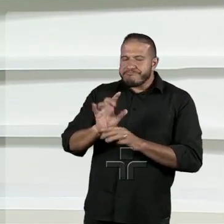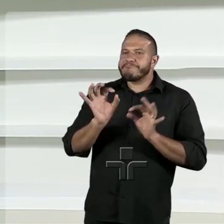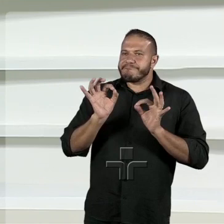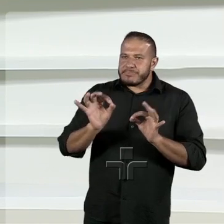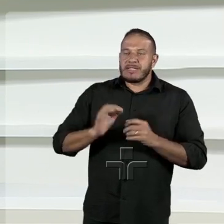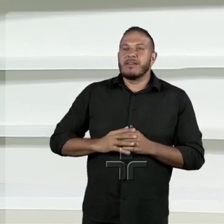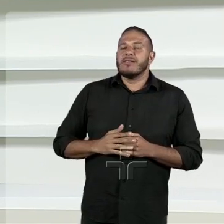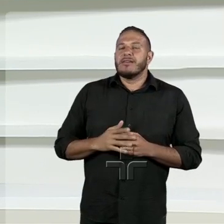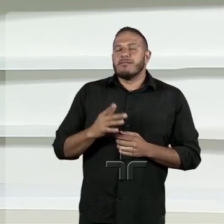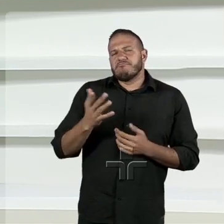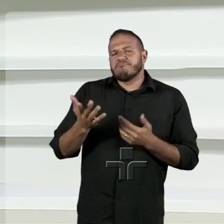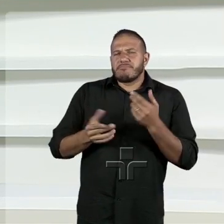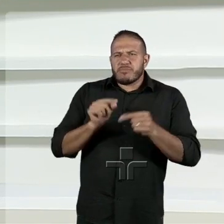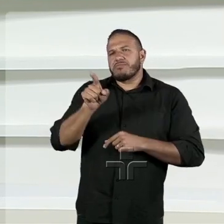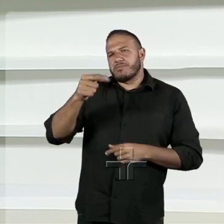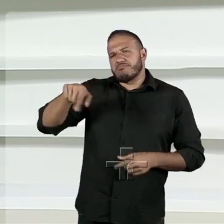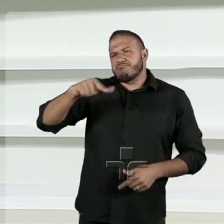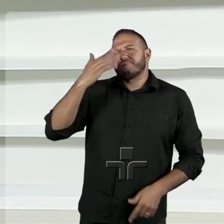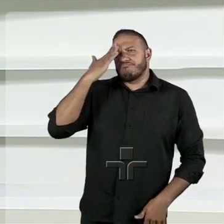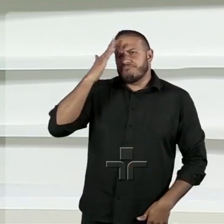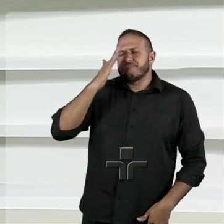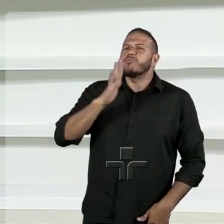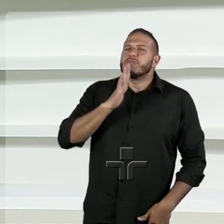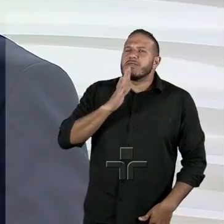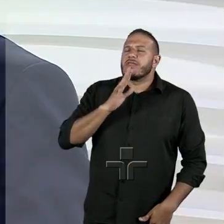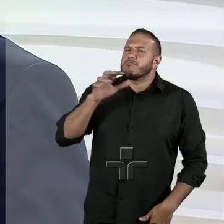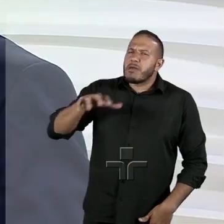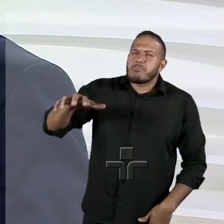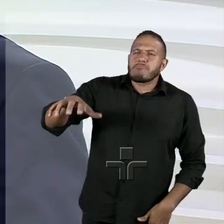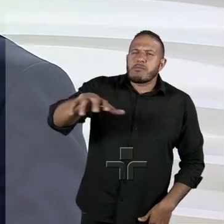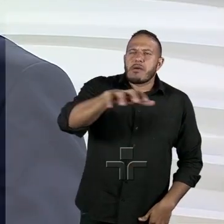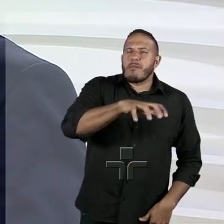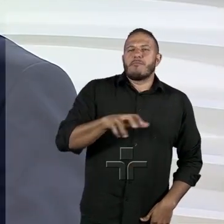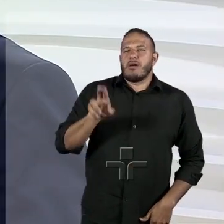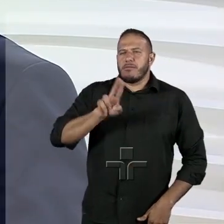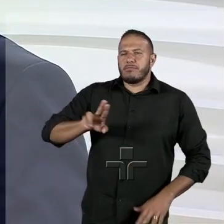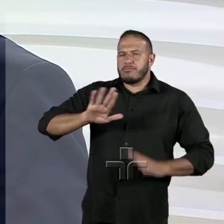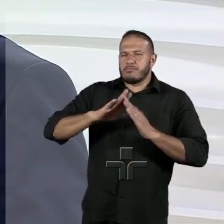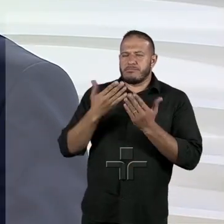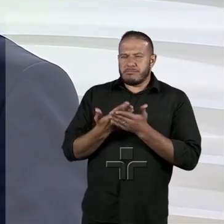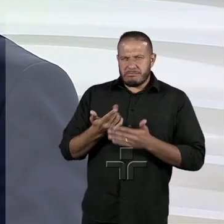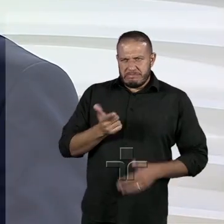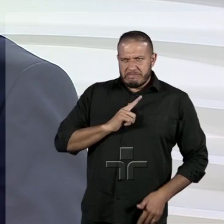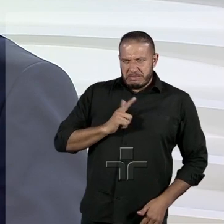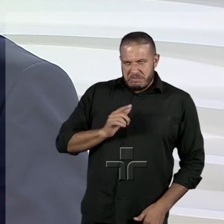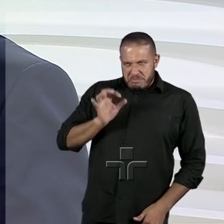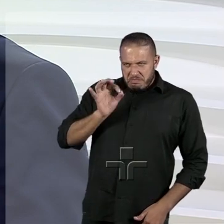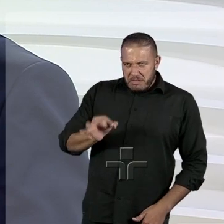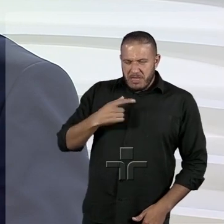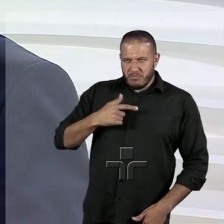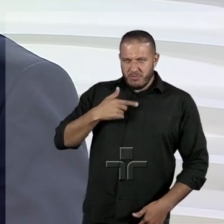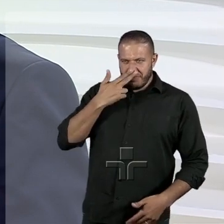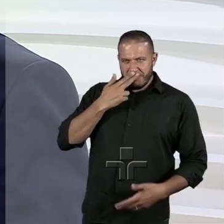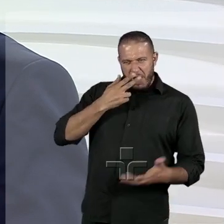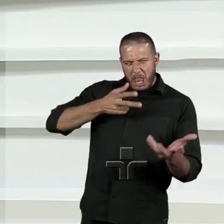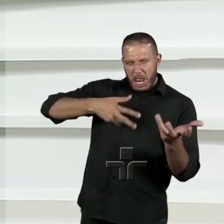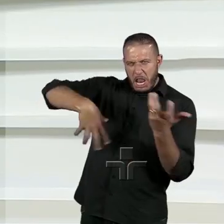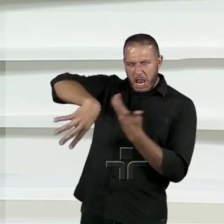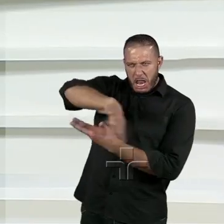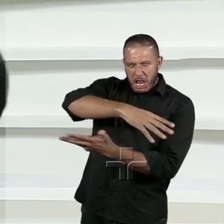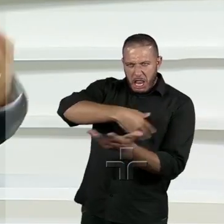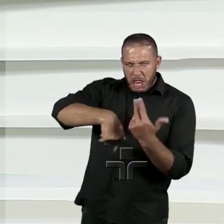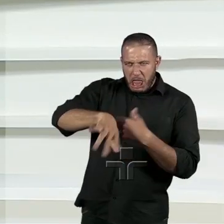Realmente, pelo que o senhor conheceu das universidades, existe muito essa questão de ter muita